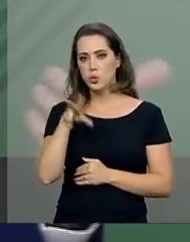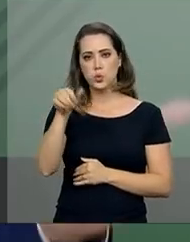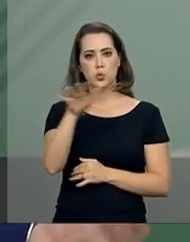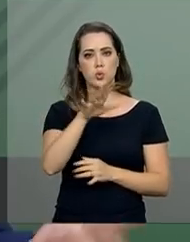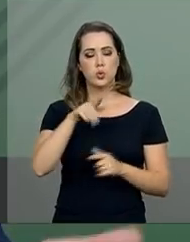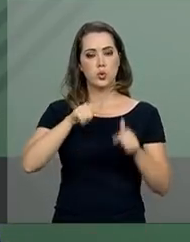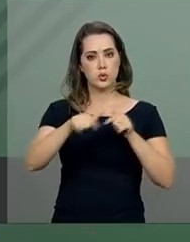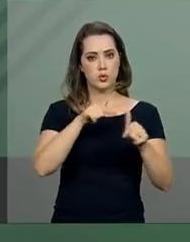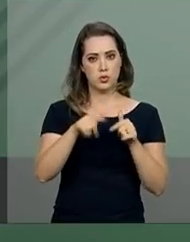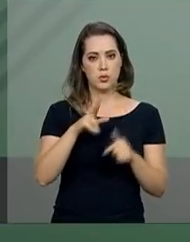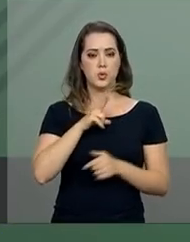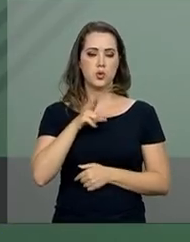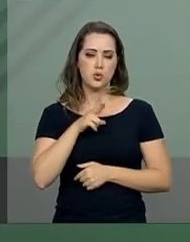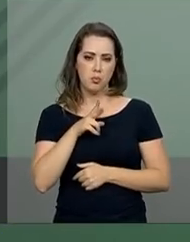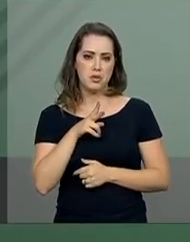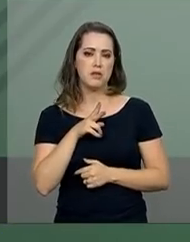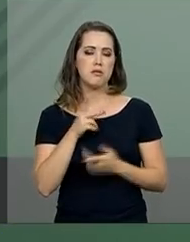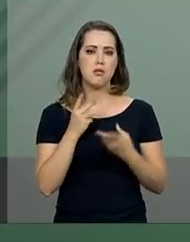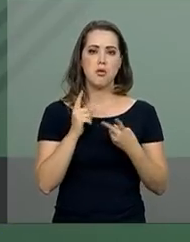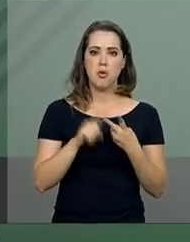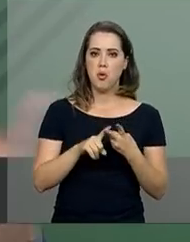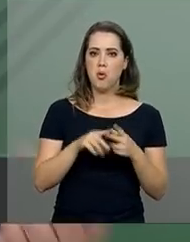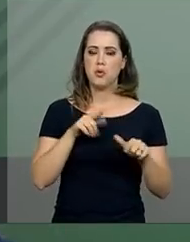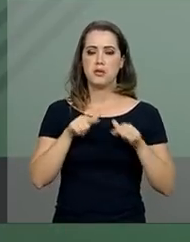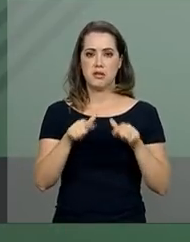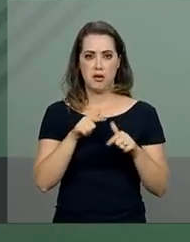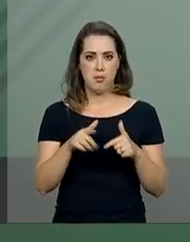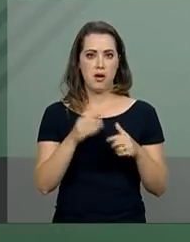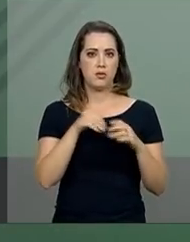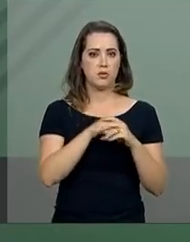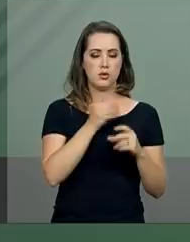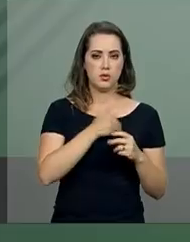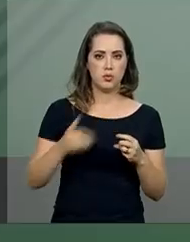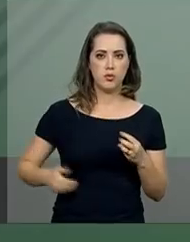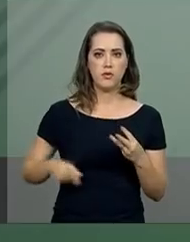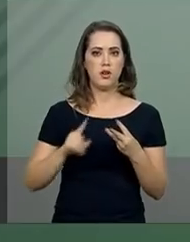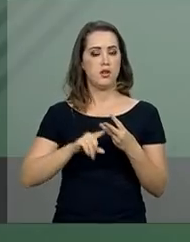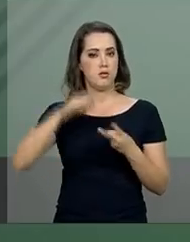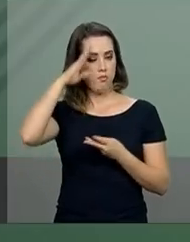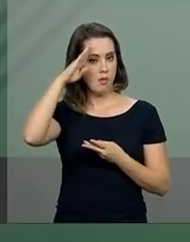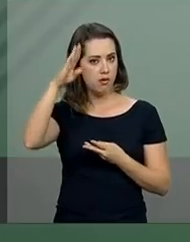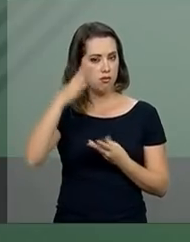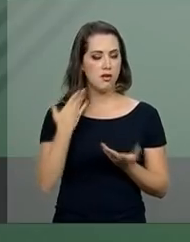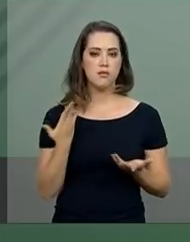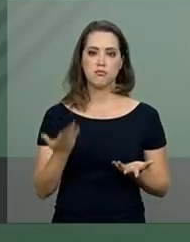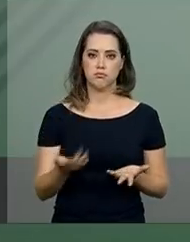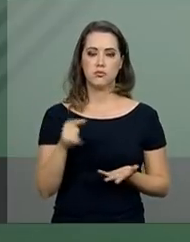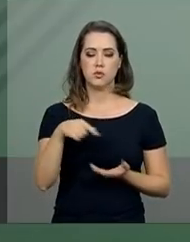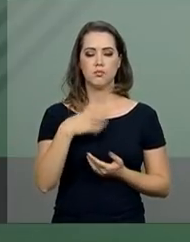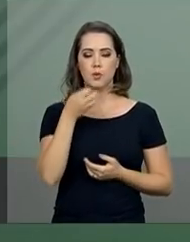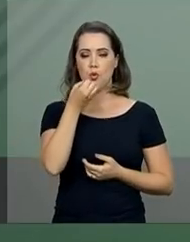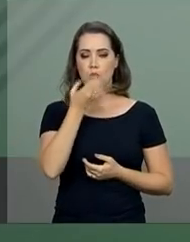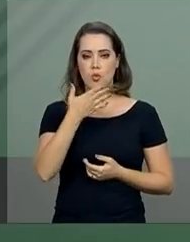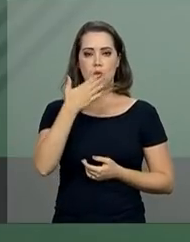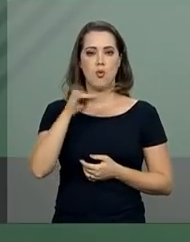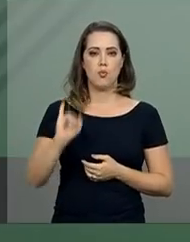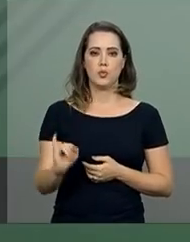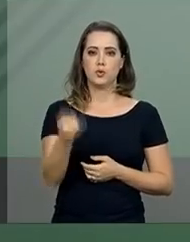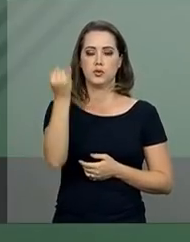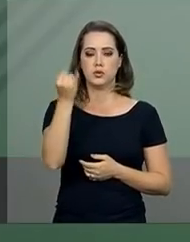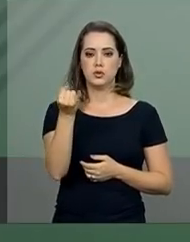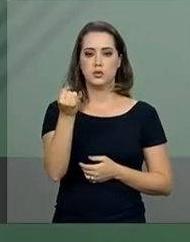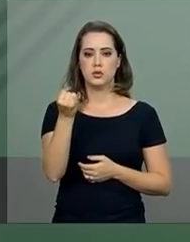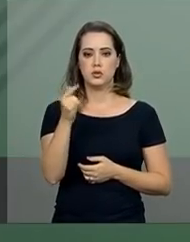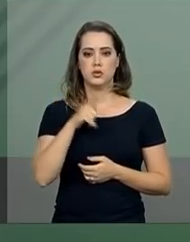trabalhadores privados servidores civis e militares então tive essa grata oportunidade de